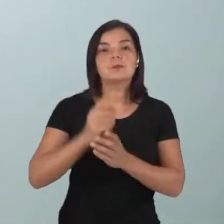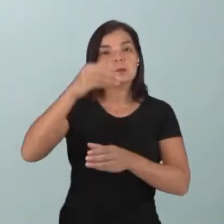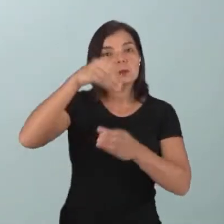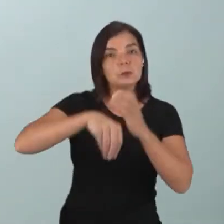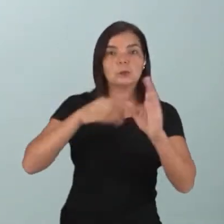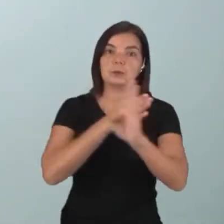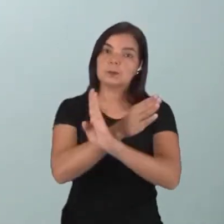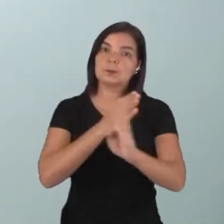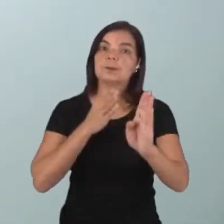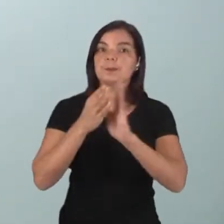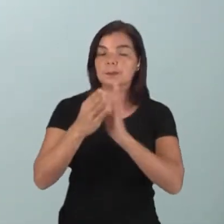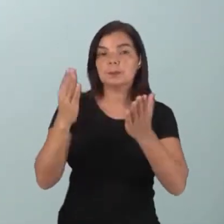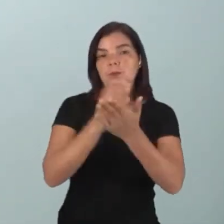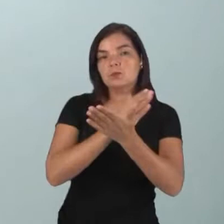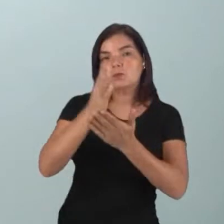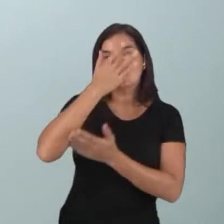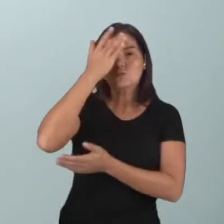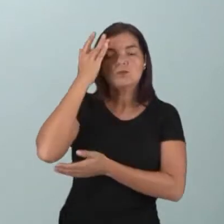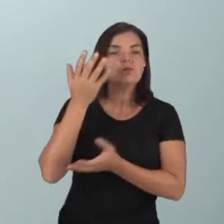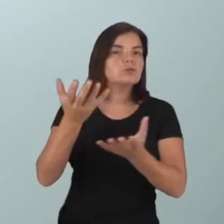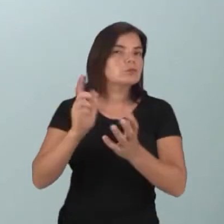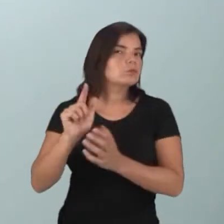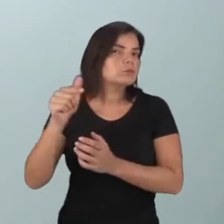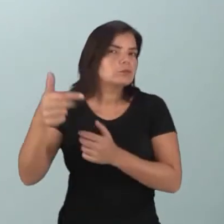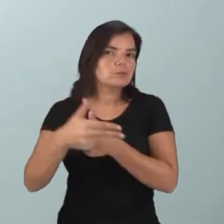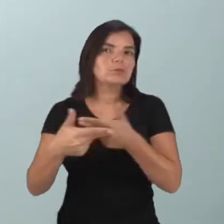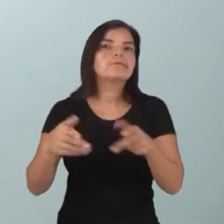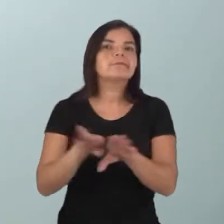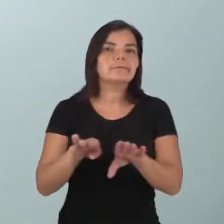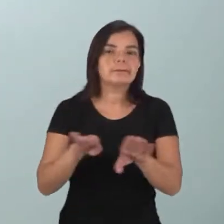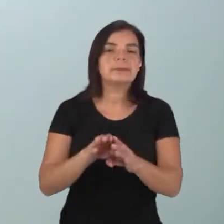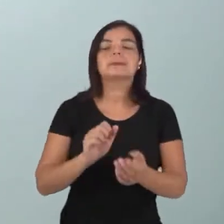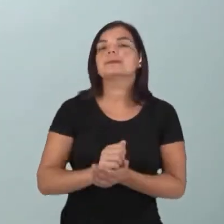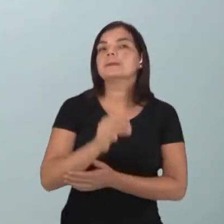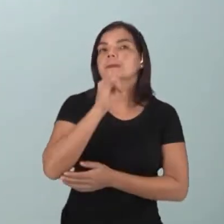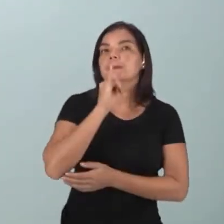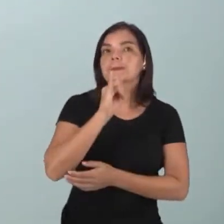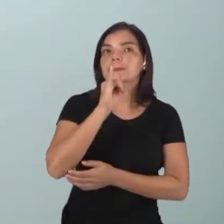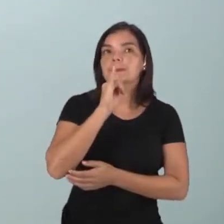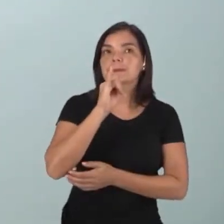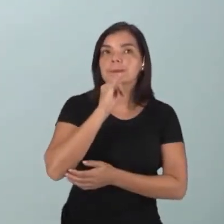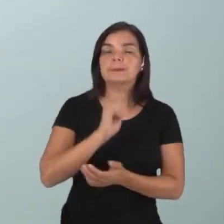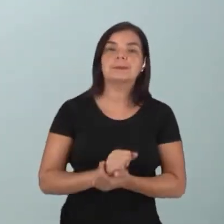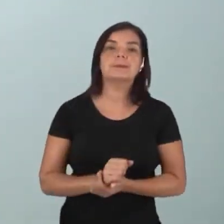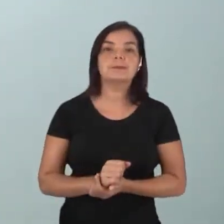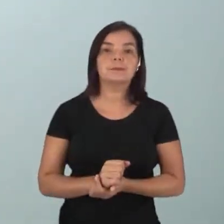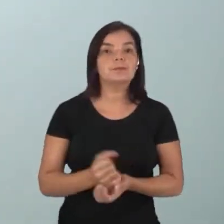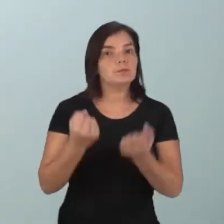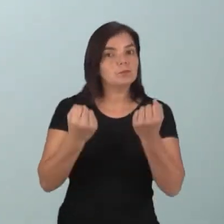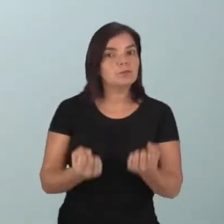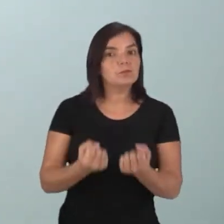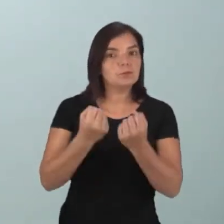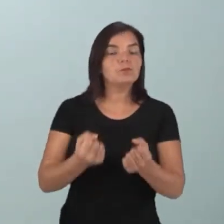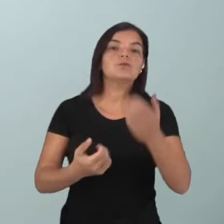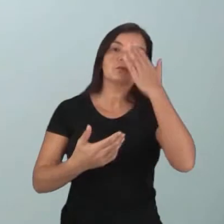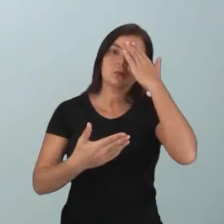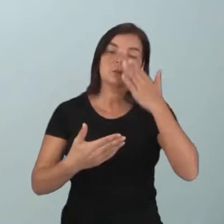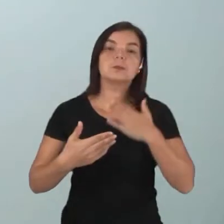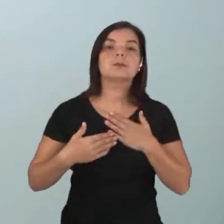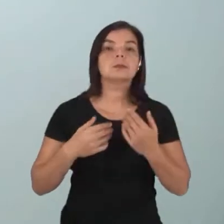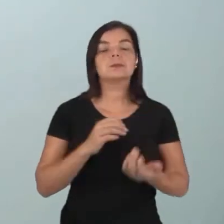dessas modalidades, algumas pessoas buscam outras coisas também, né? Como além do condicionamento físico, eles